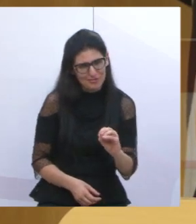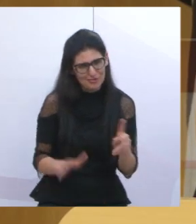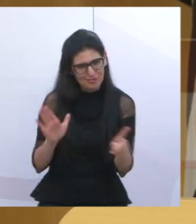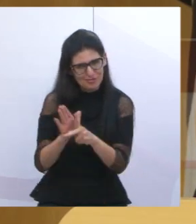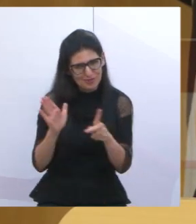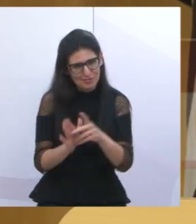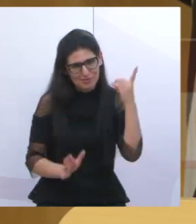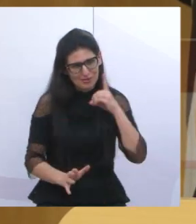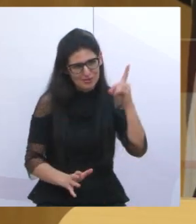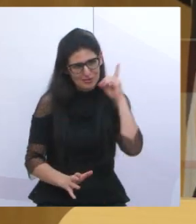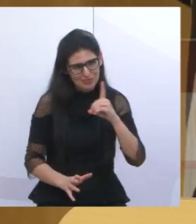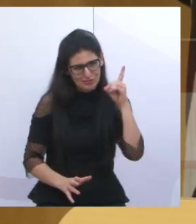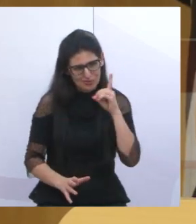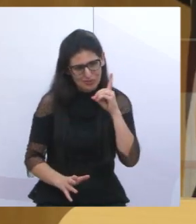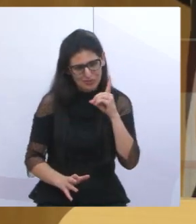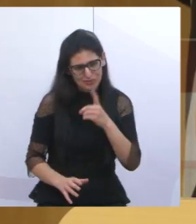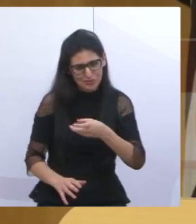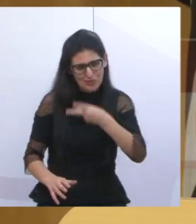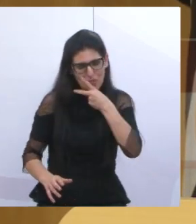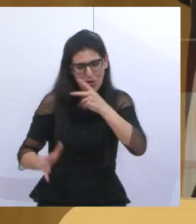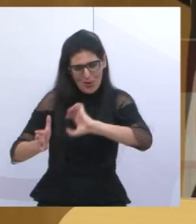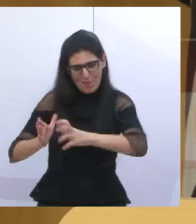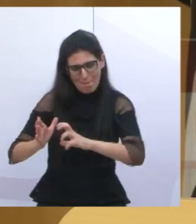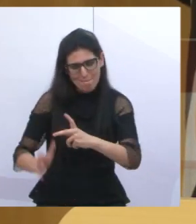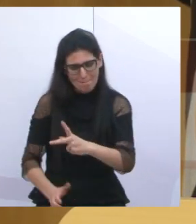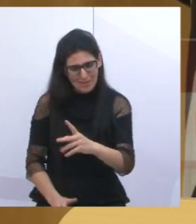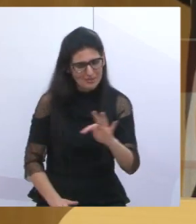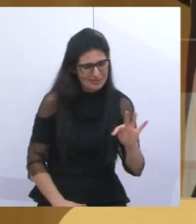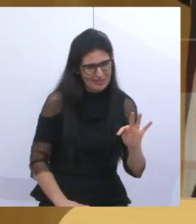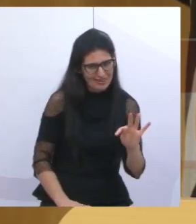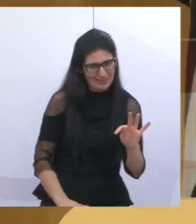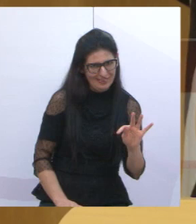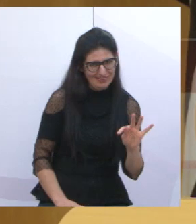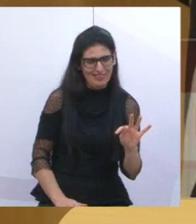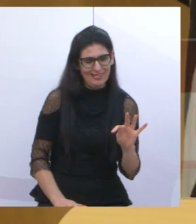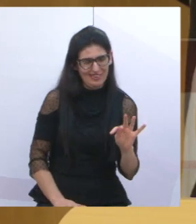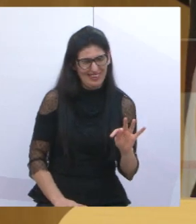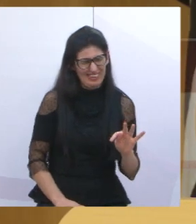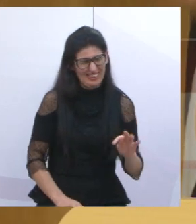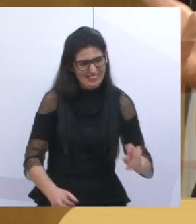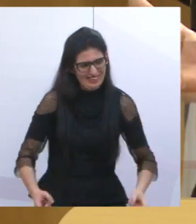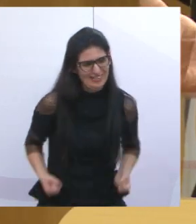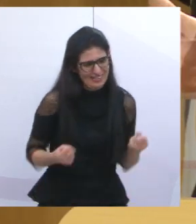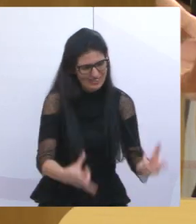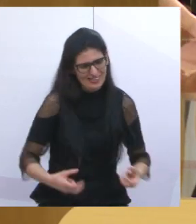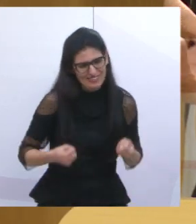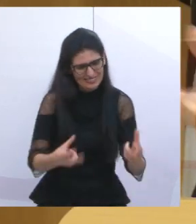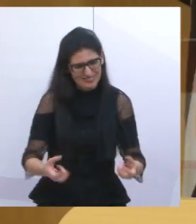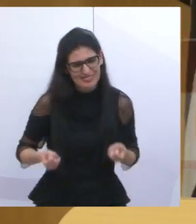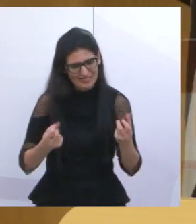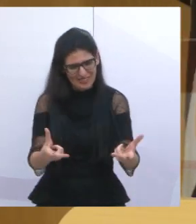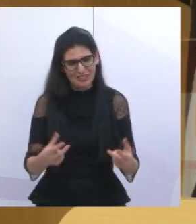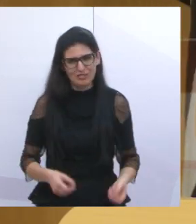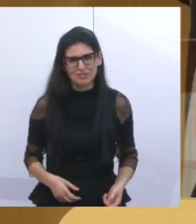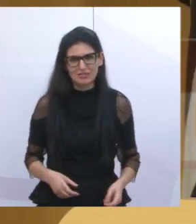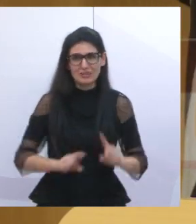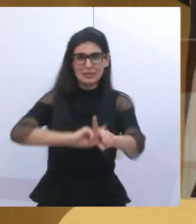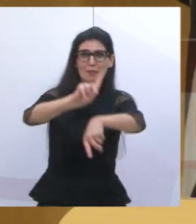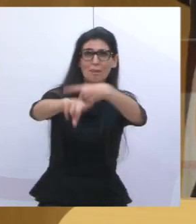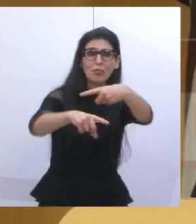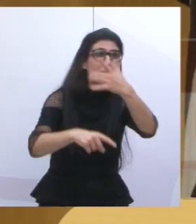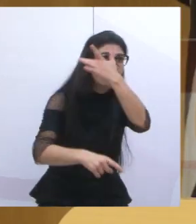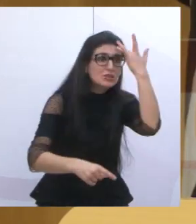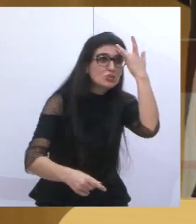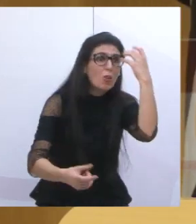deputado do Partido dos Trabalhadores tinha mandado. Gastaram lá e cobraram do povo. Teve que entrar com ação para